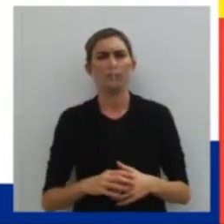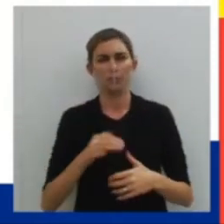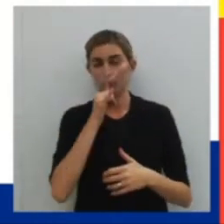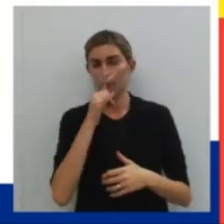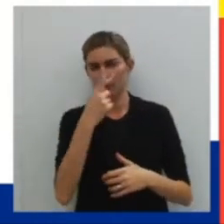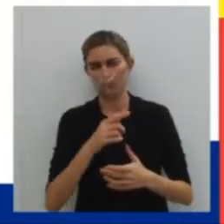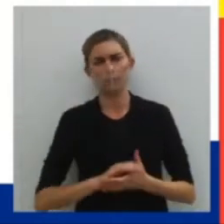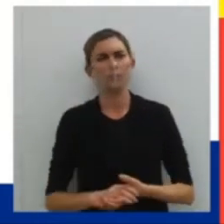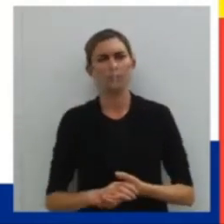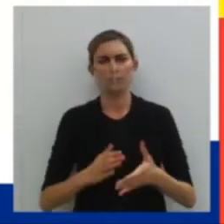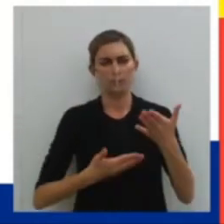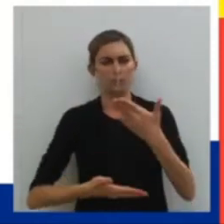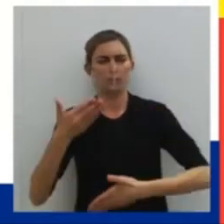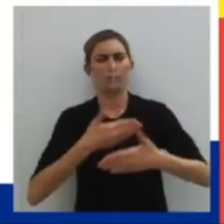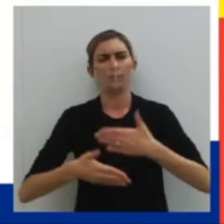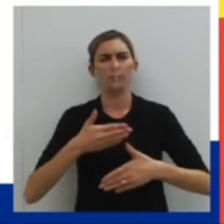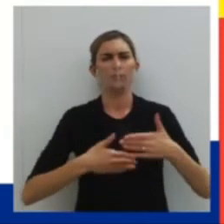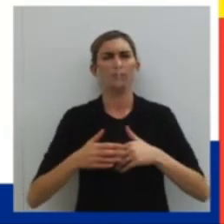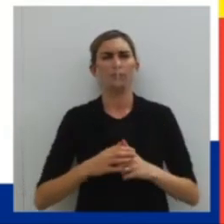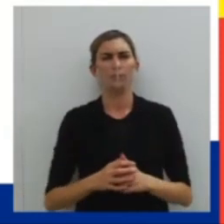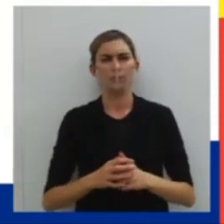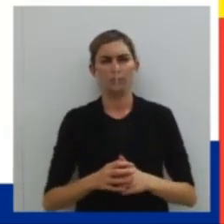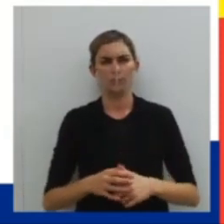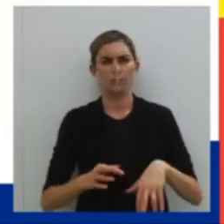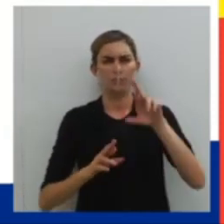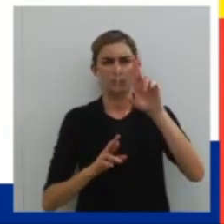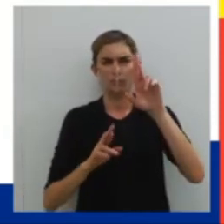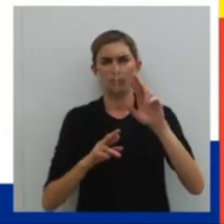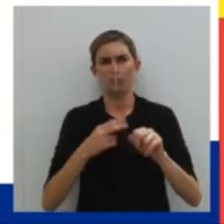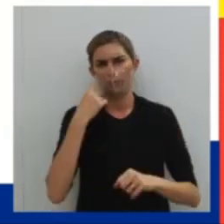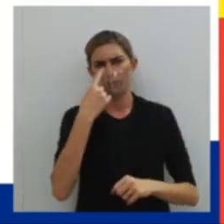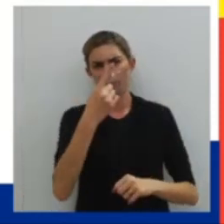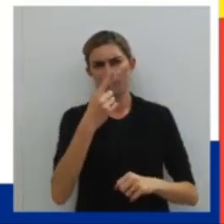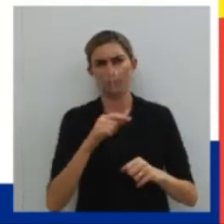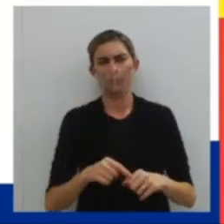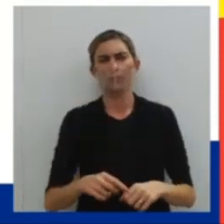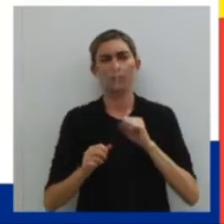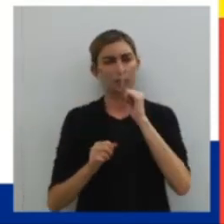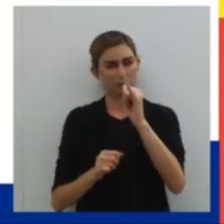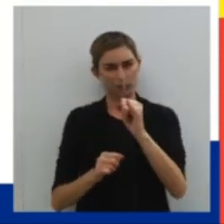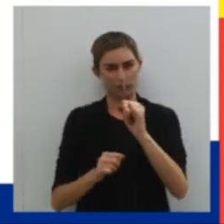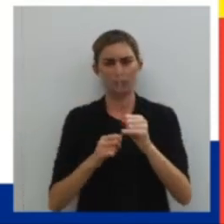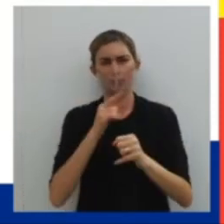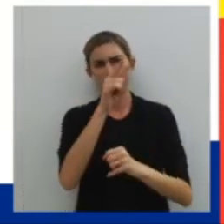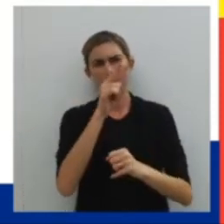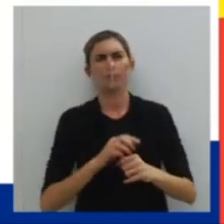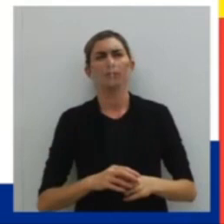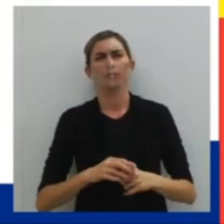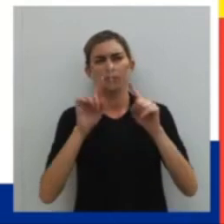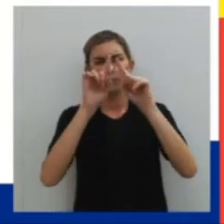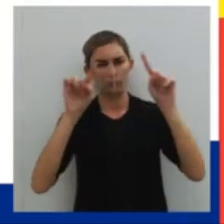uma ideia. Uma relação só é dita binária. Esse símbolo que está vendo aqui, ó, indica se e somente se